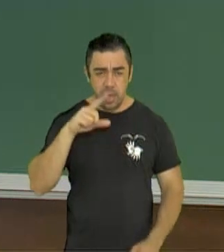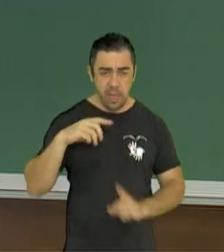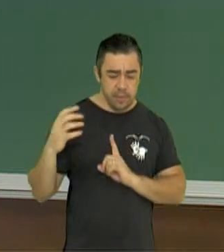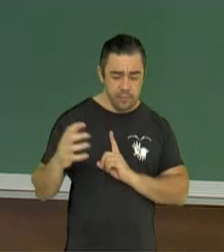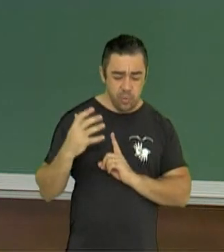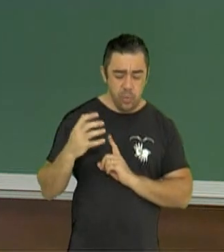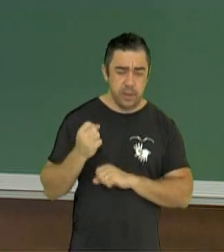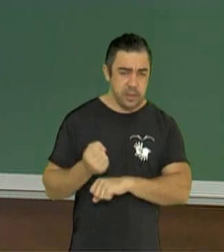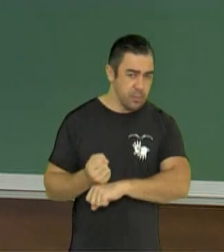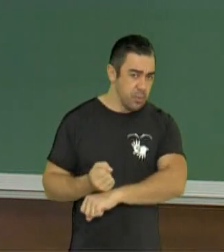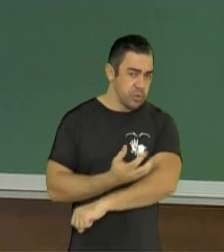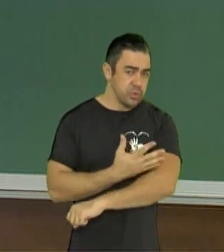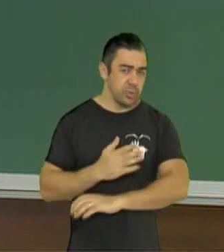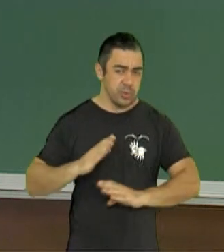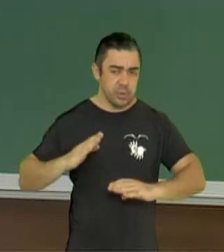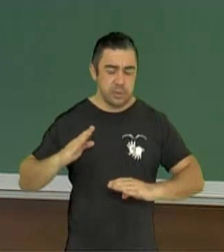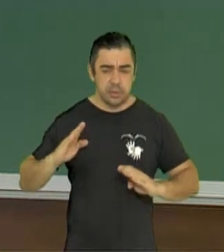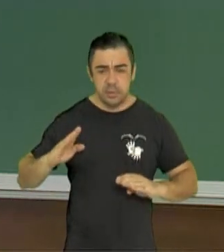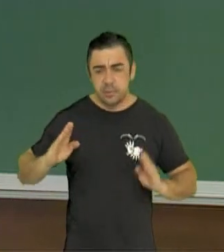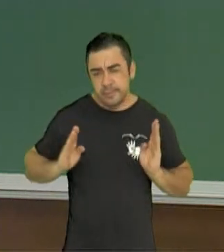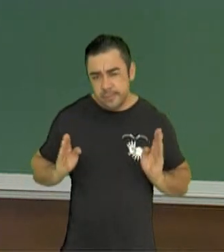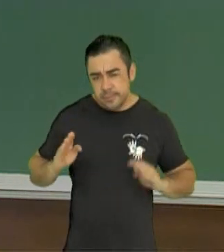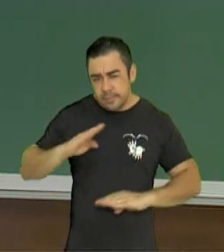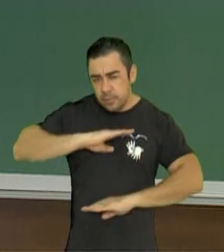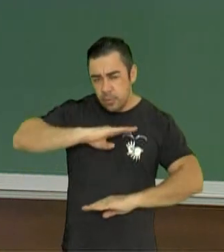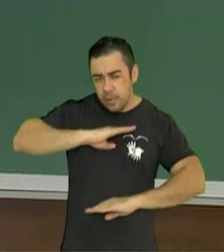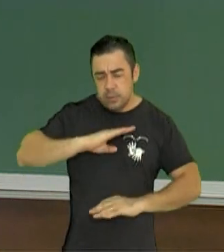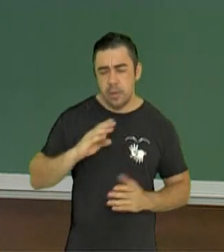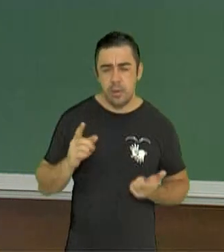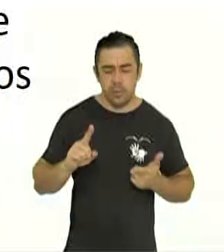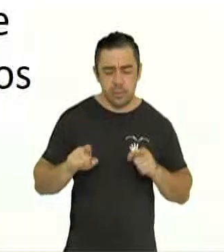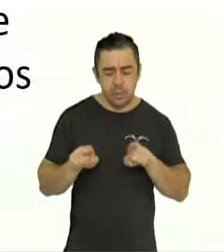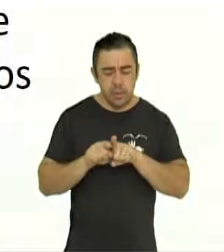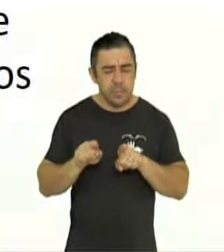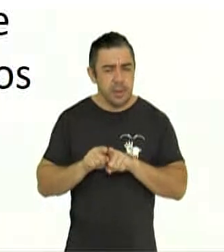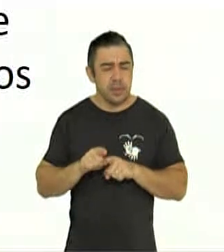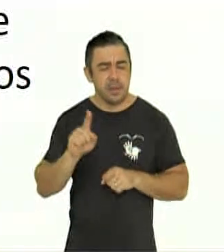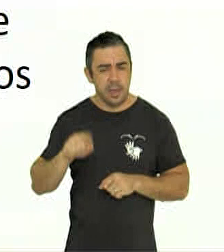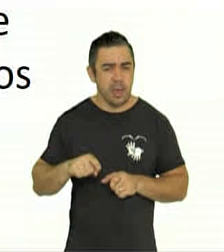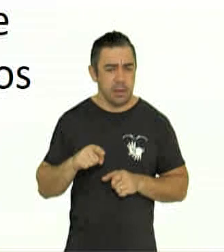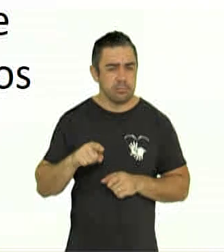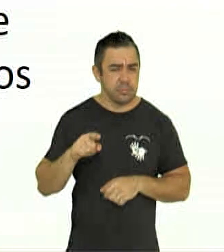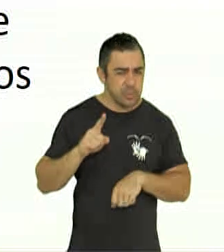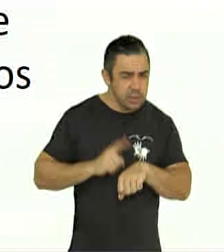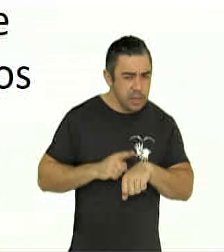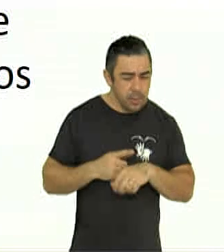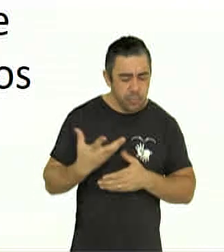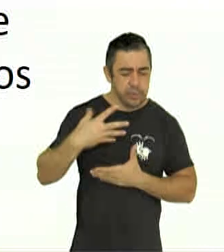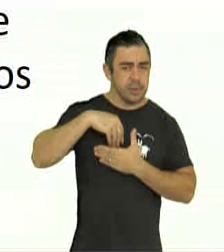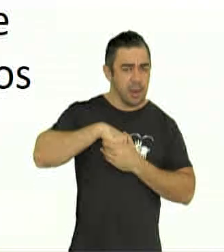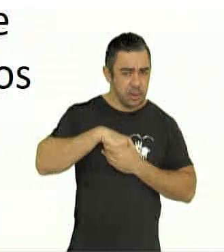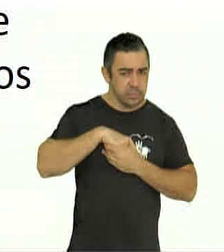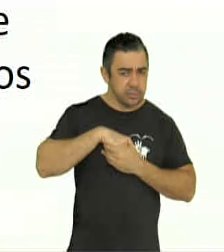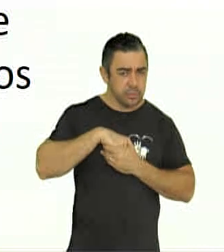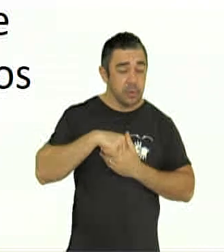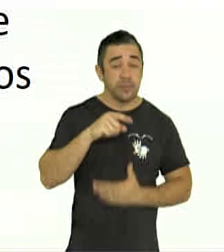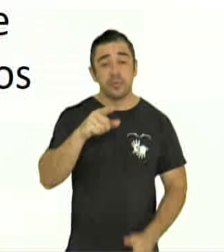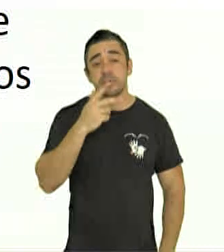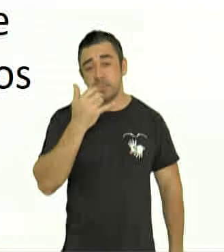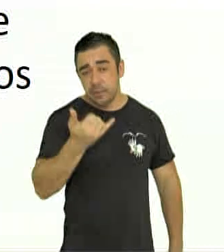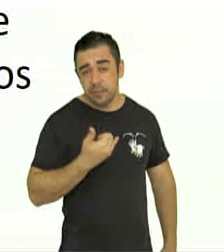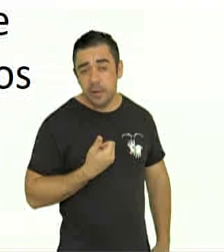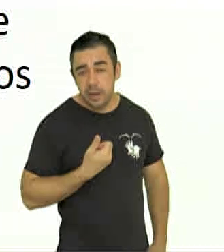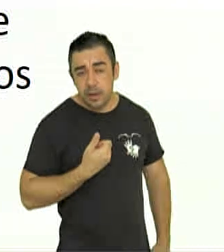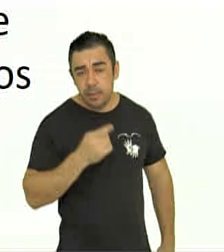de emoções, situações, sentimentos que determinam essa passagem de tempo, é um tempo interno? E daí, o que, que você me